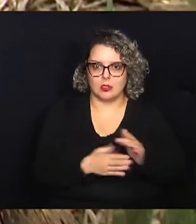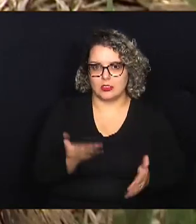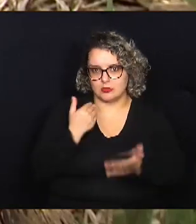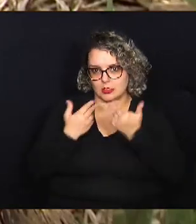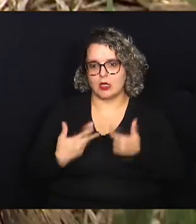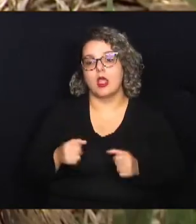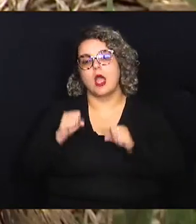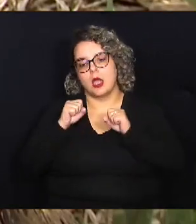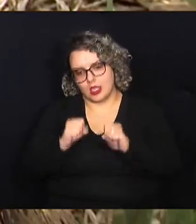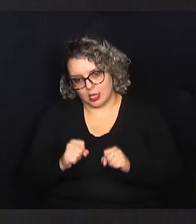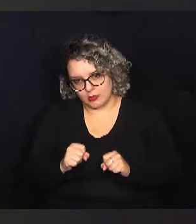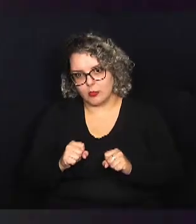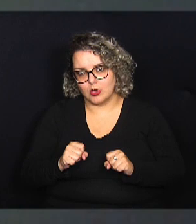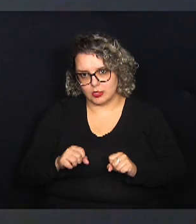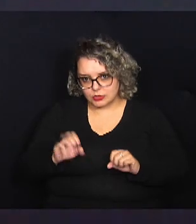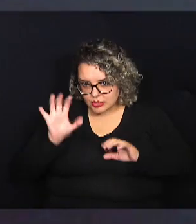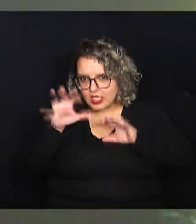pode defender,